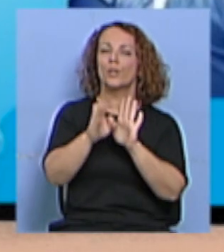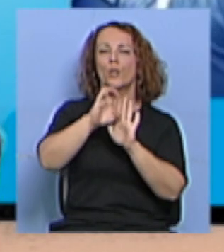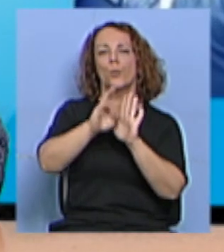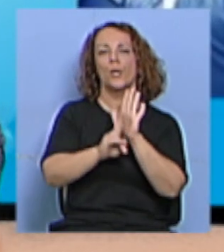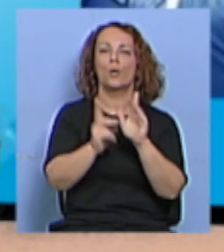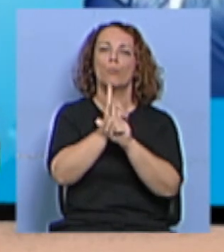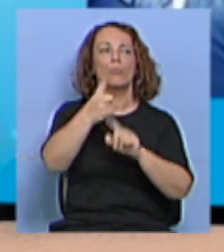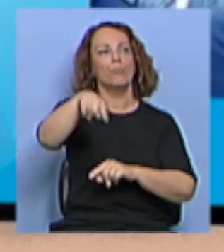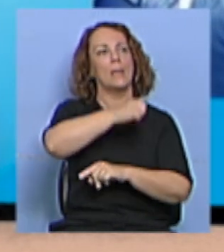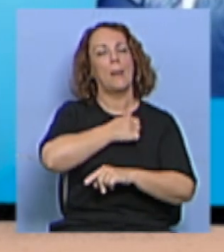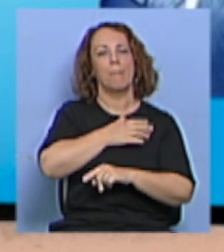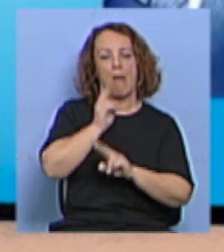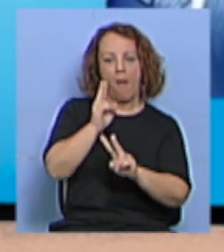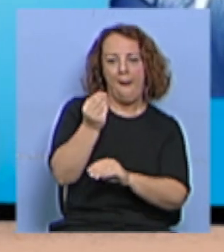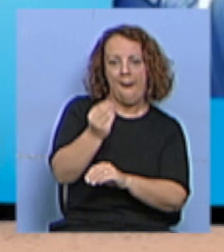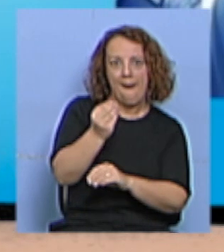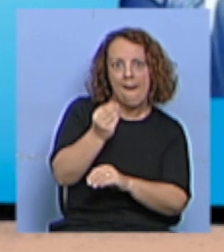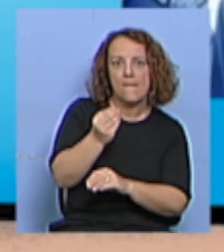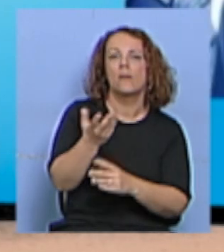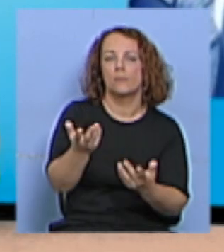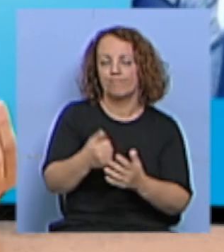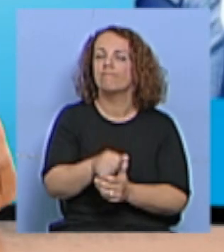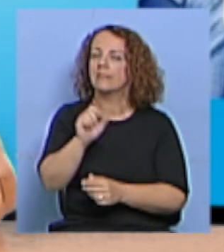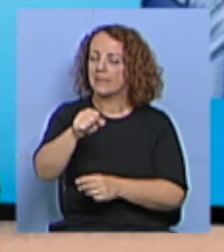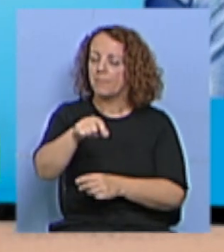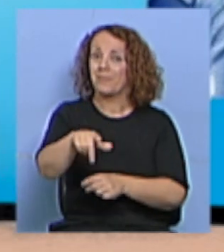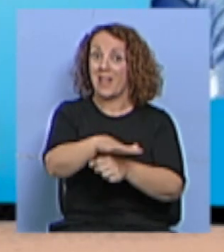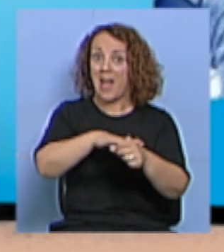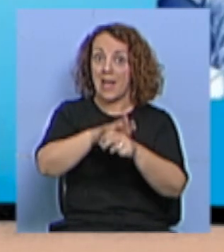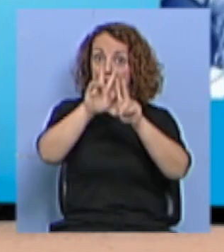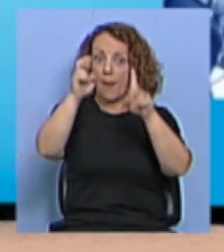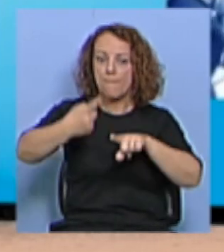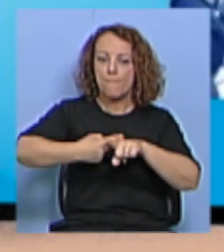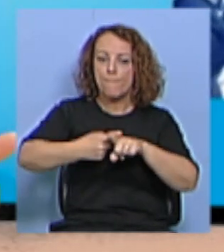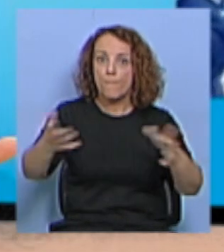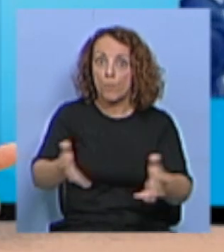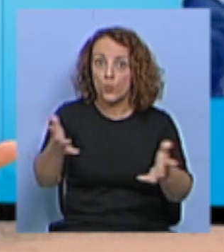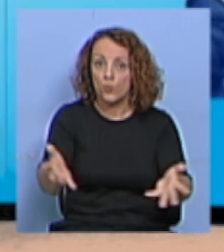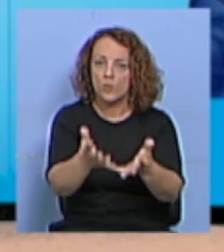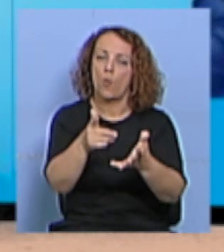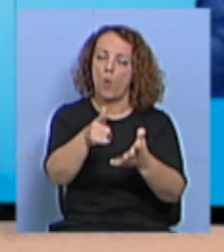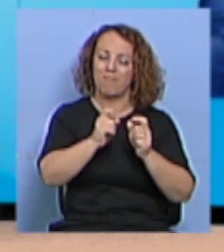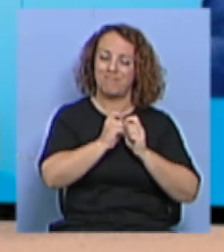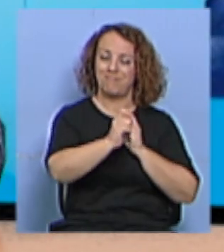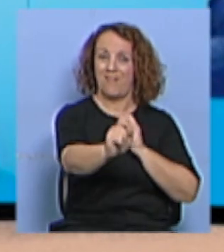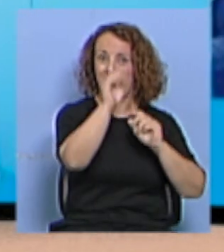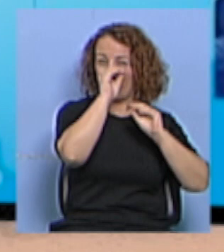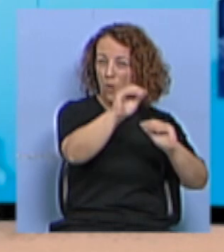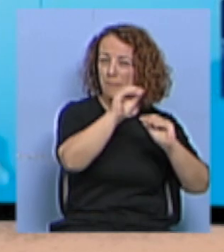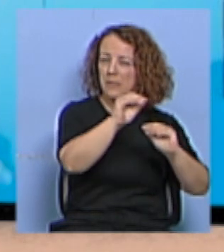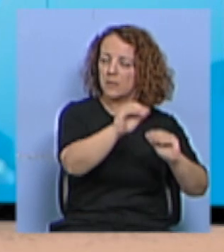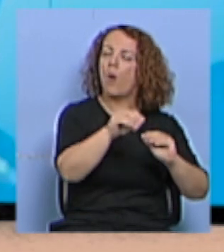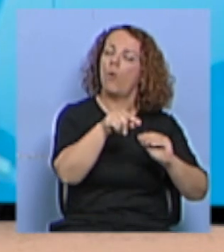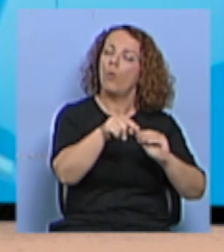Claro, eu acho que a questão das motivações é muito importante e essa é uma área que vamos trabalhando ao longo da formação e também questionando a